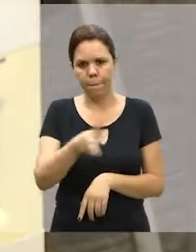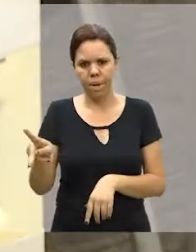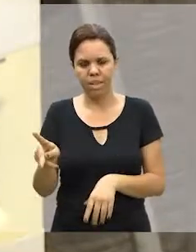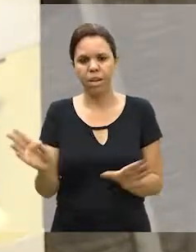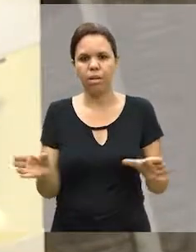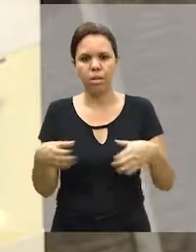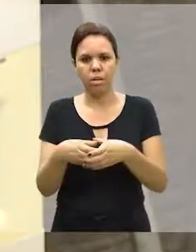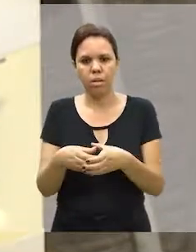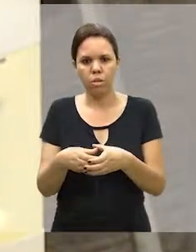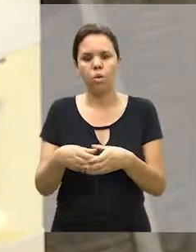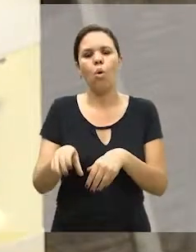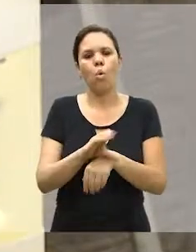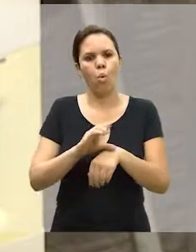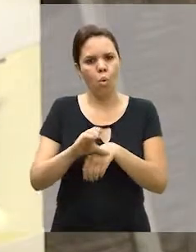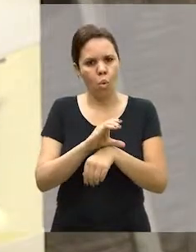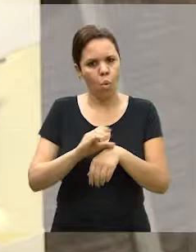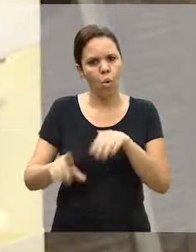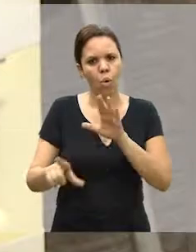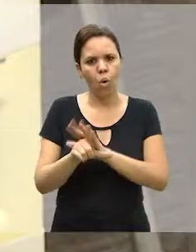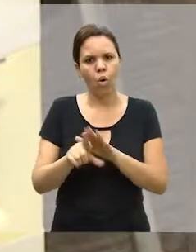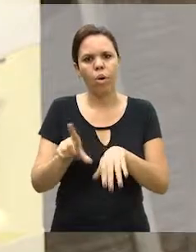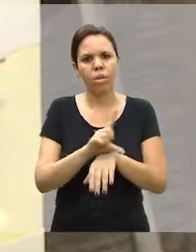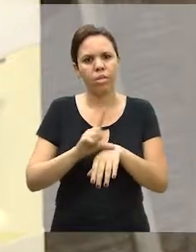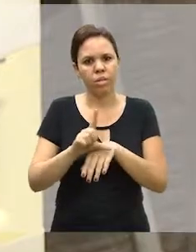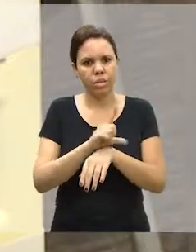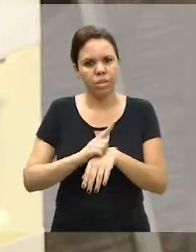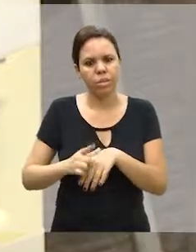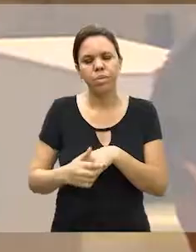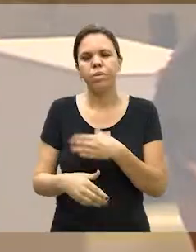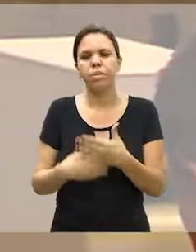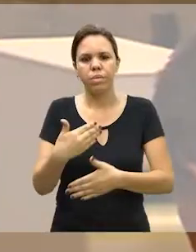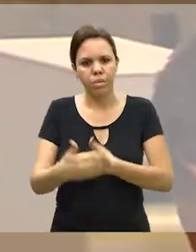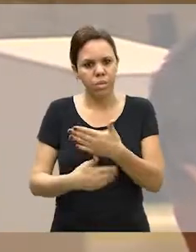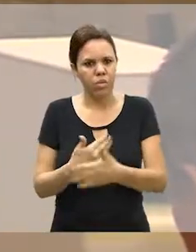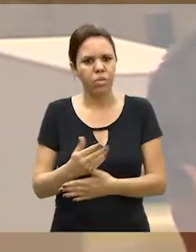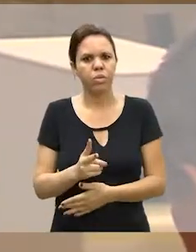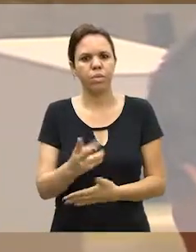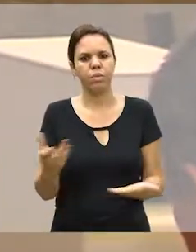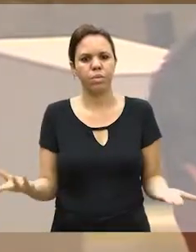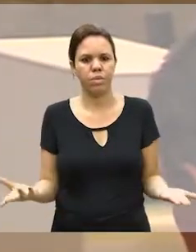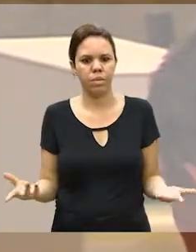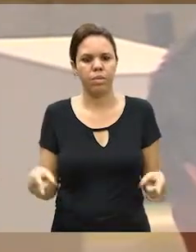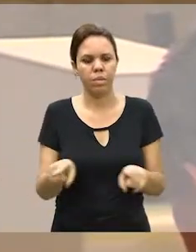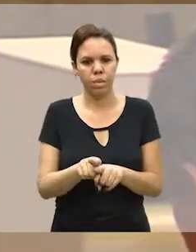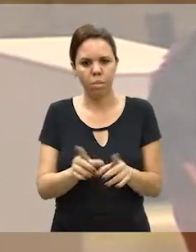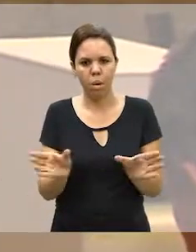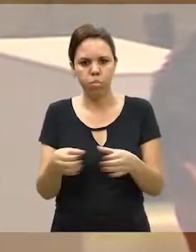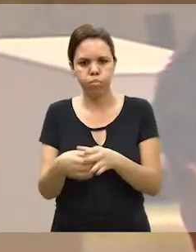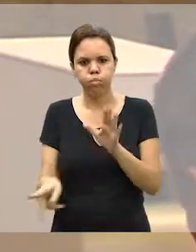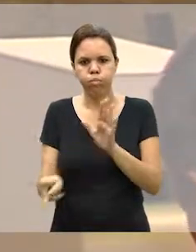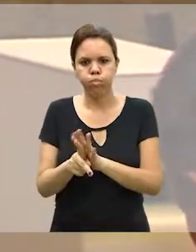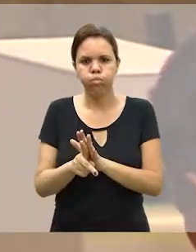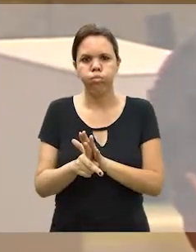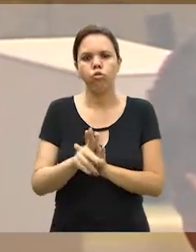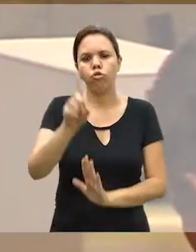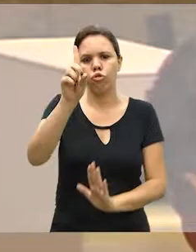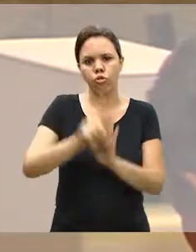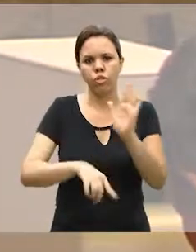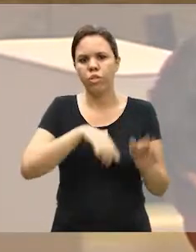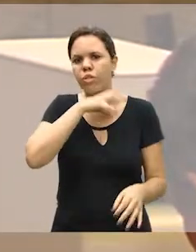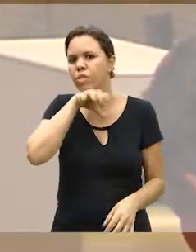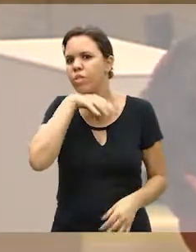Constituição e Legalidade pelo segundo biênio consecutivo, além de fazer parte da Comissão dos Direitos dos